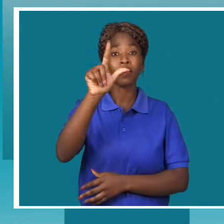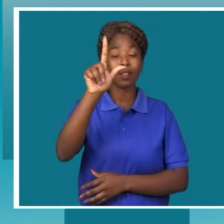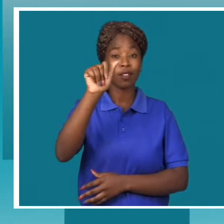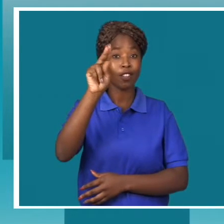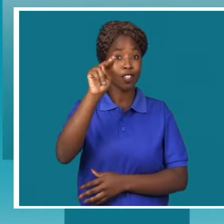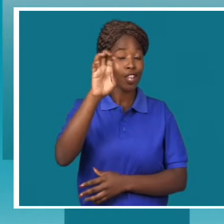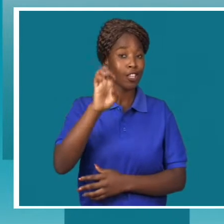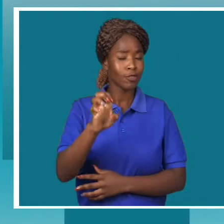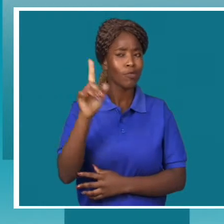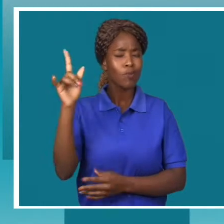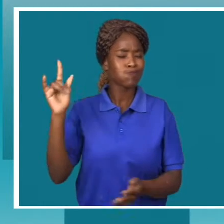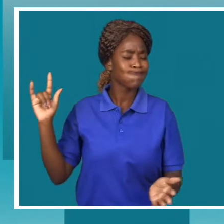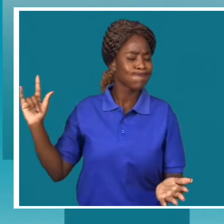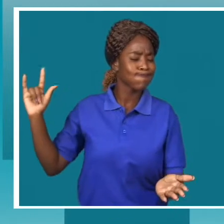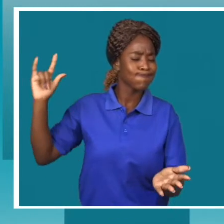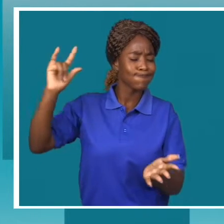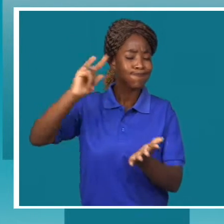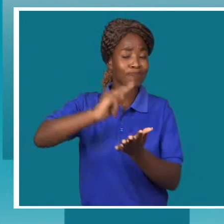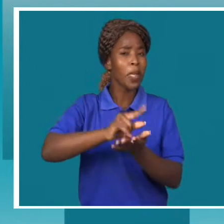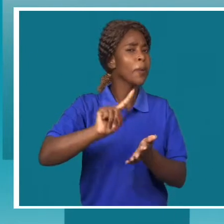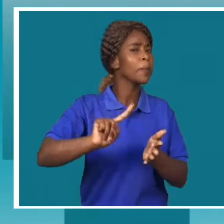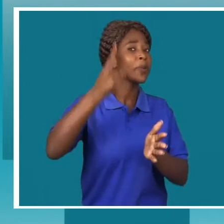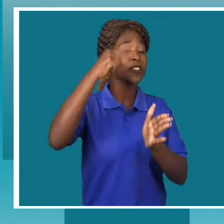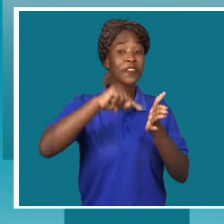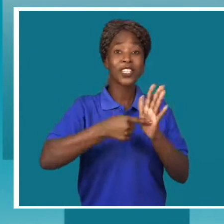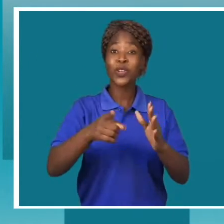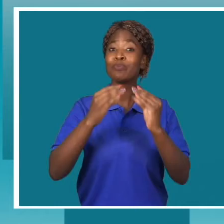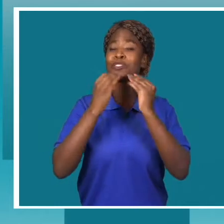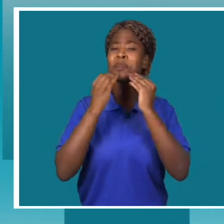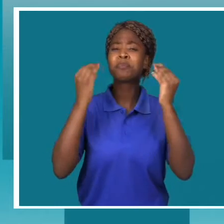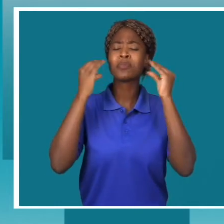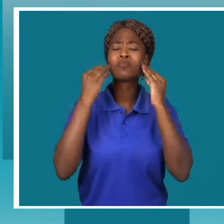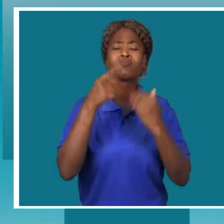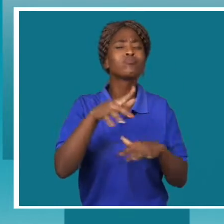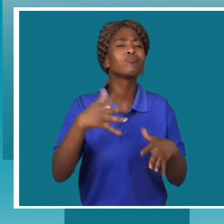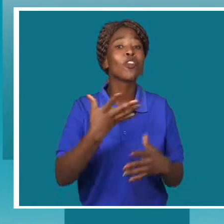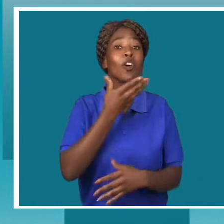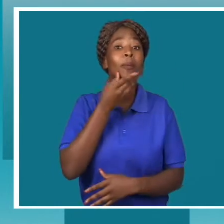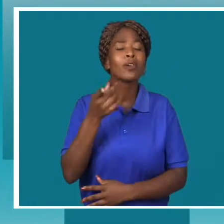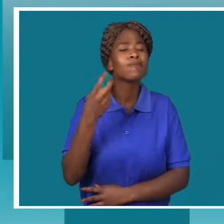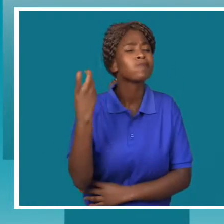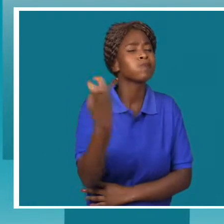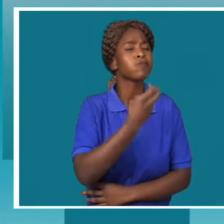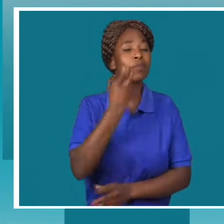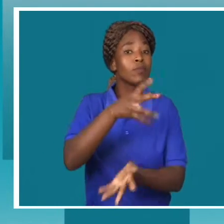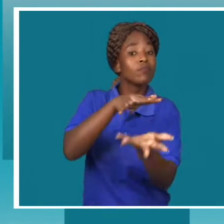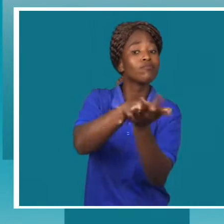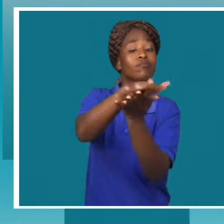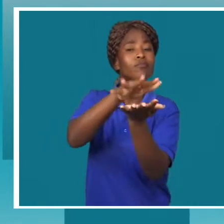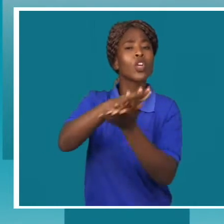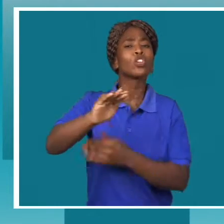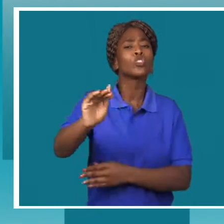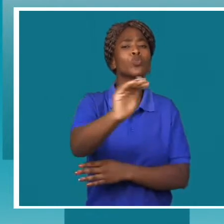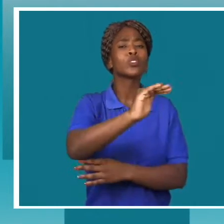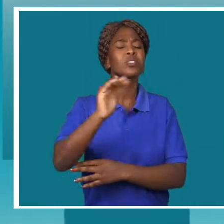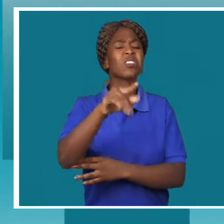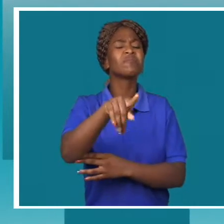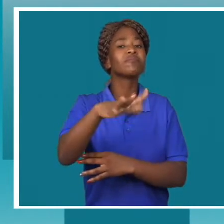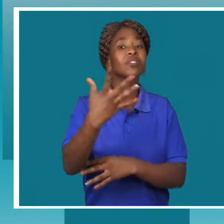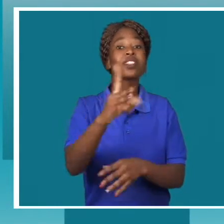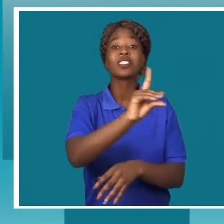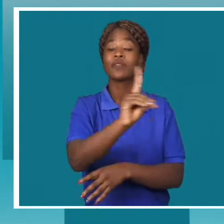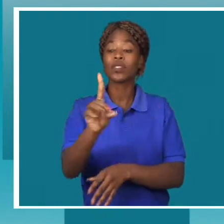Mavalane. Pela primeira vez em Moçambique, Ndobo procura sensibilizar a sociedade para a necessidade de priorizar